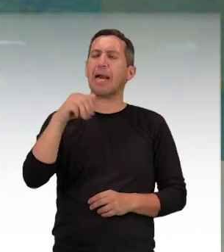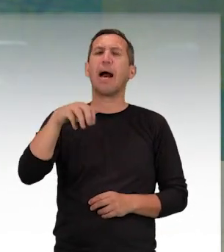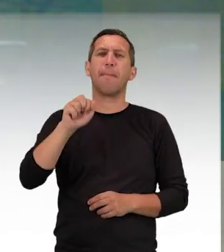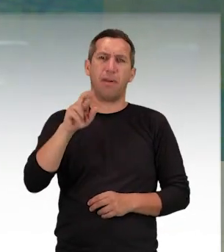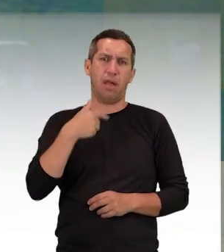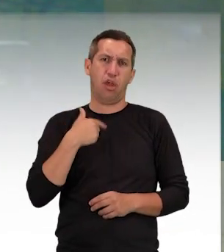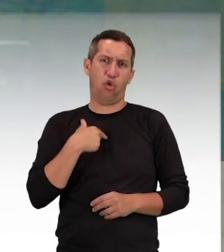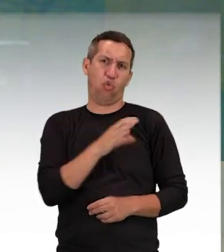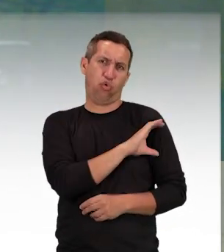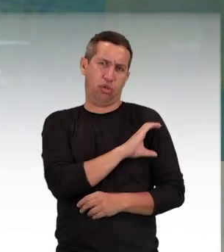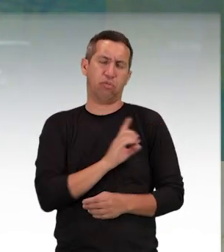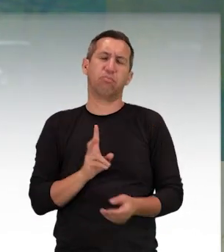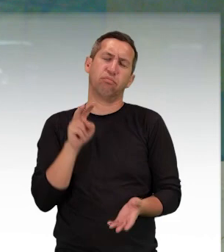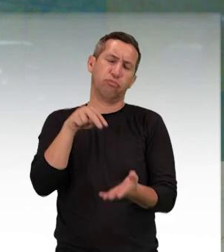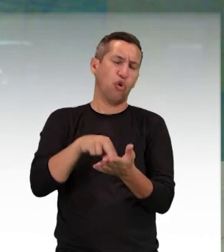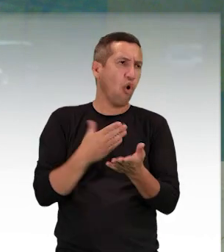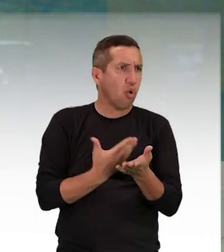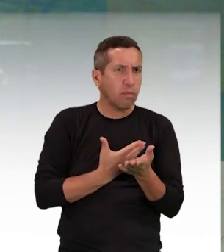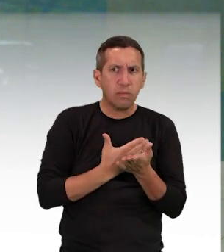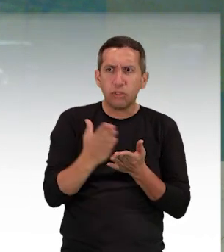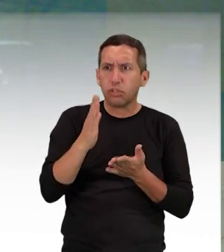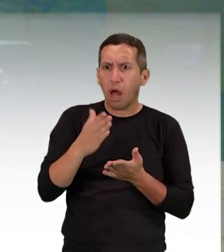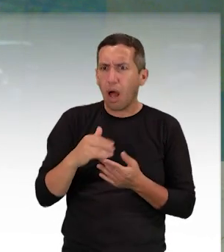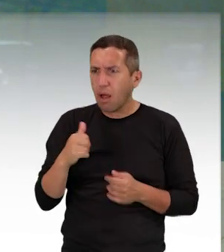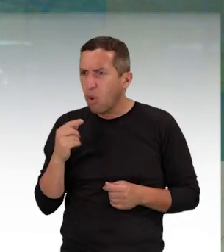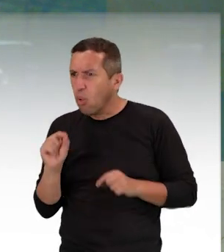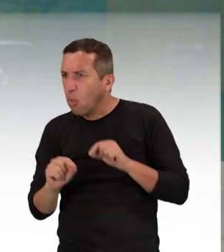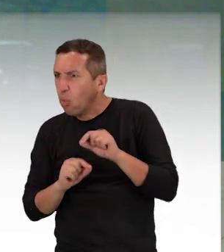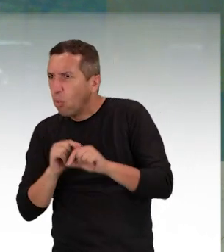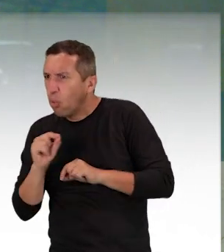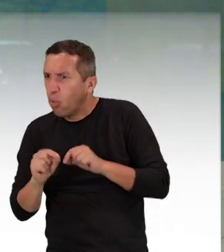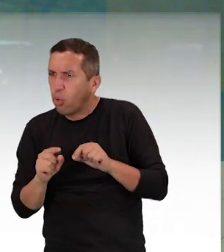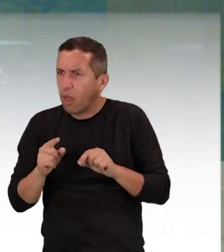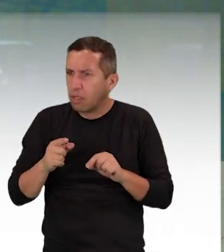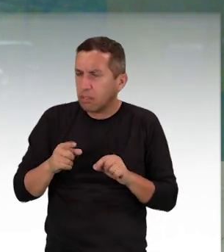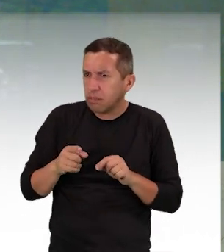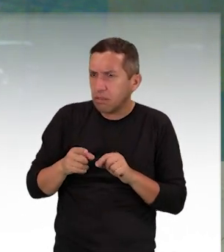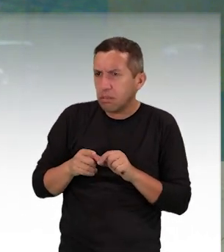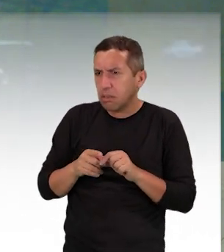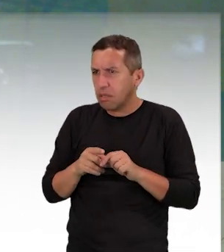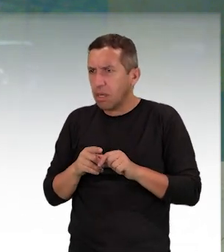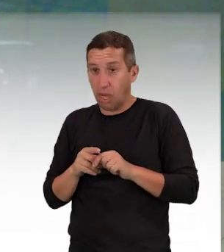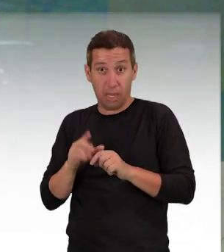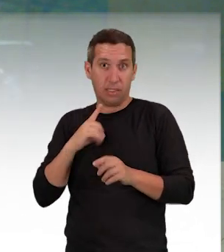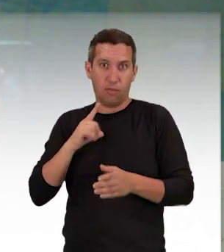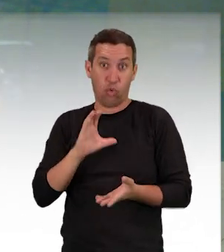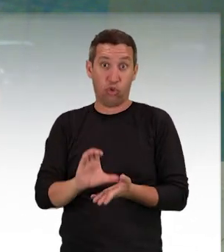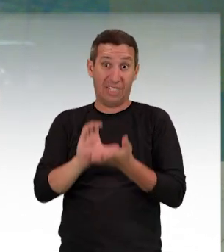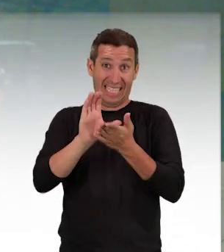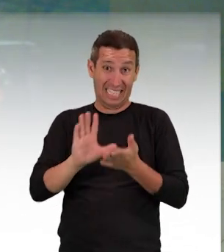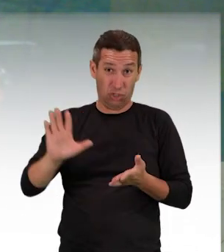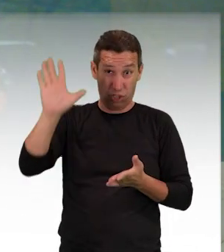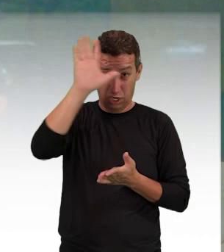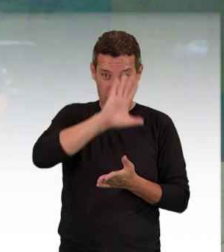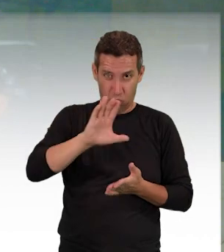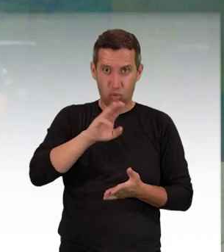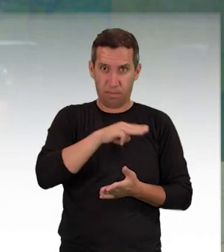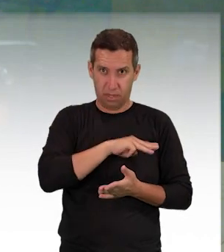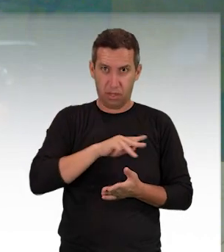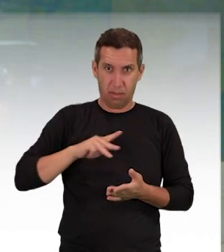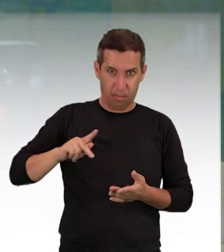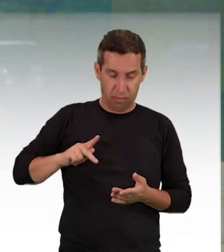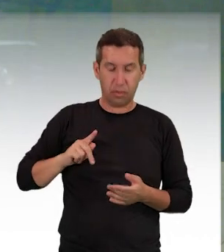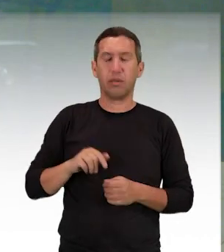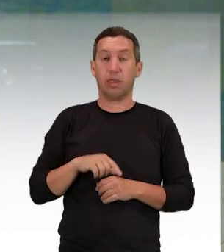primeira Câmara, eu já comecei um entendimento com o Conselho Nacional